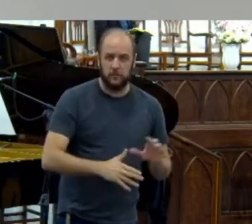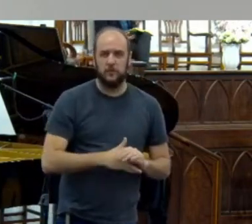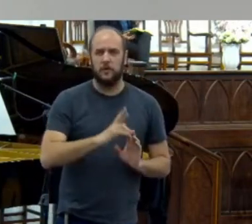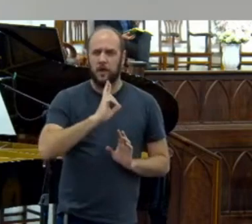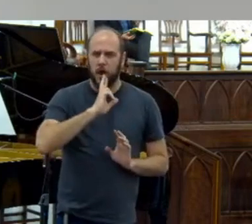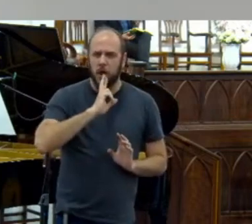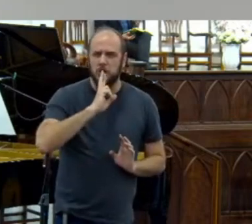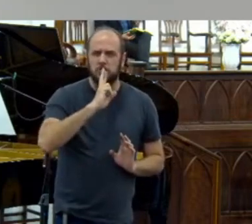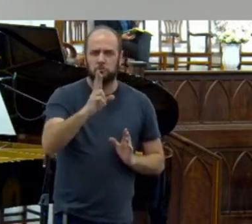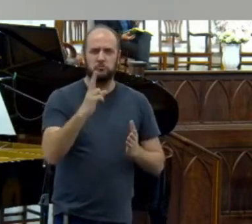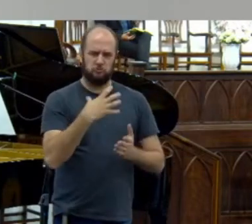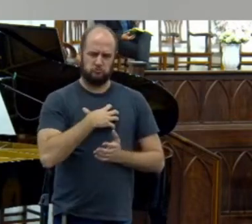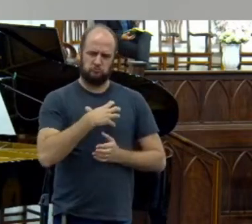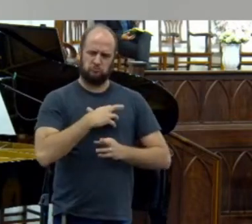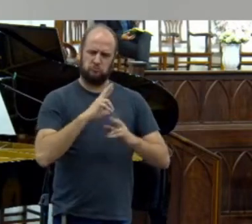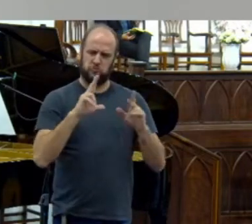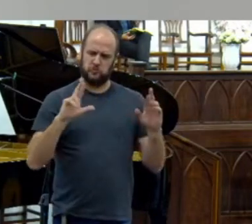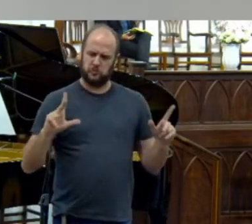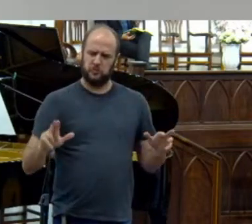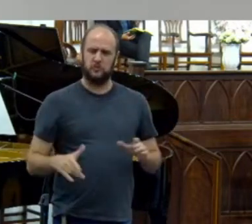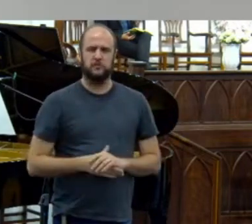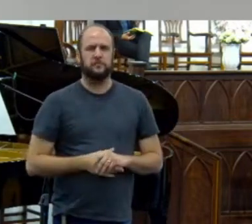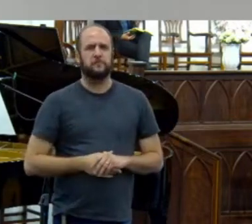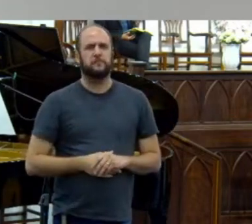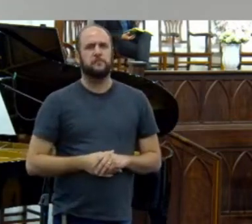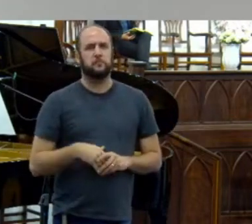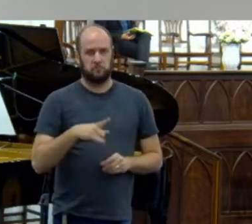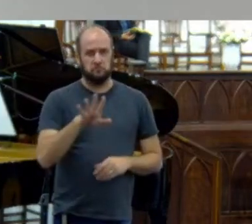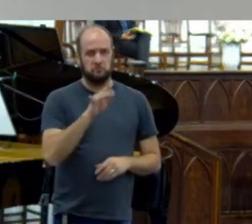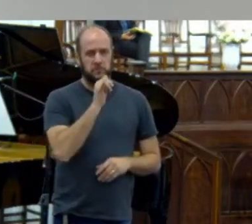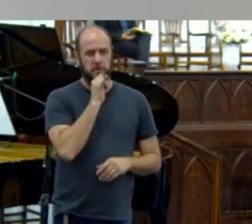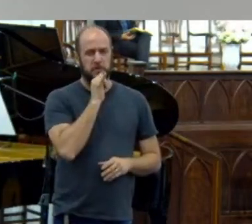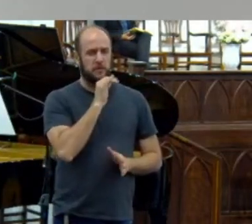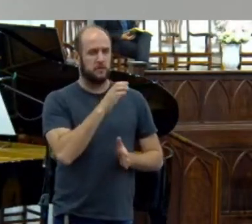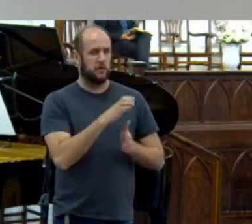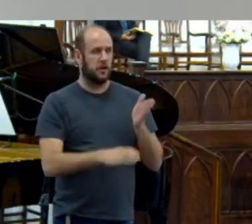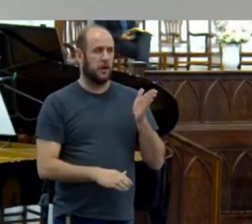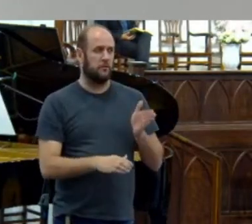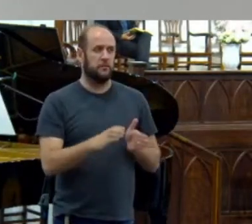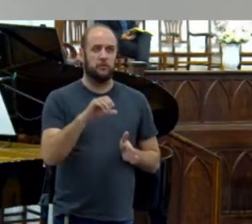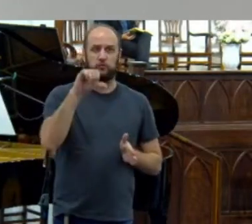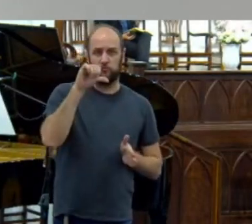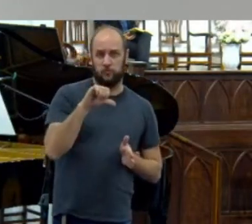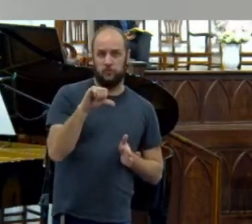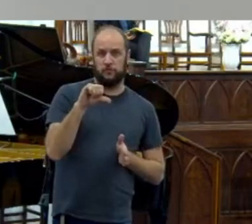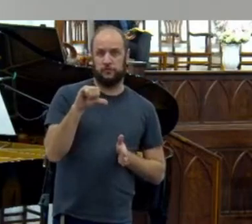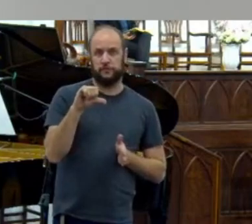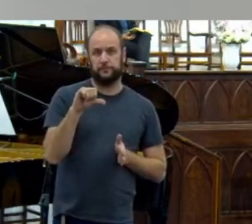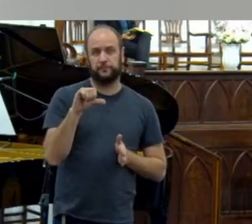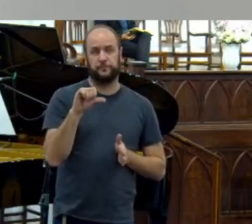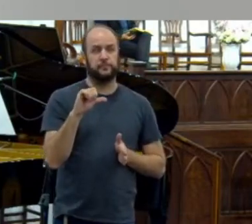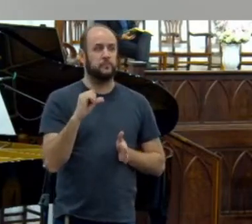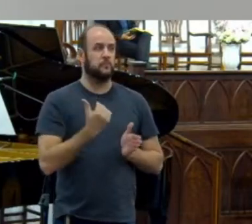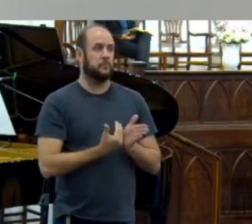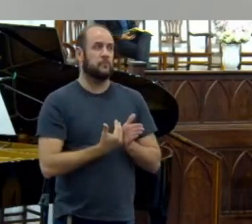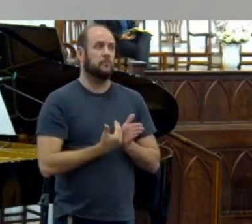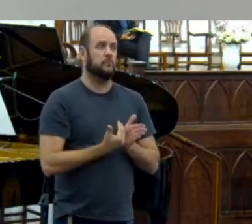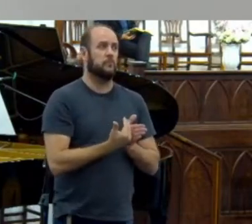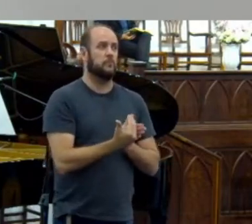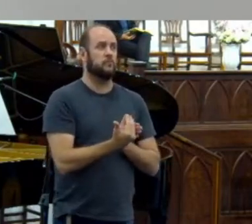respondê-la de vários modos. Eu começo, por exemplo, no capítulo 9, a